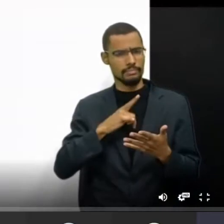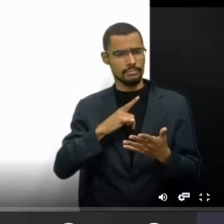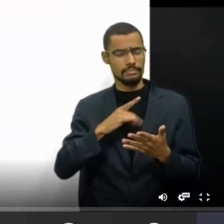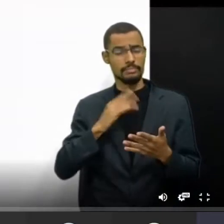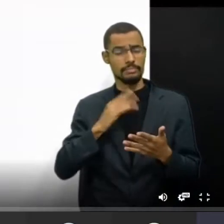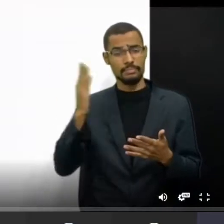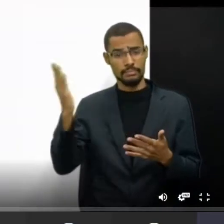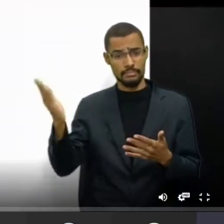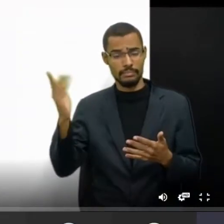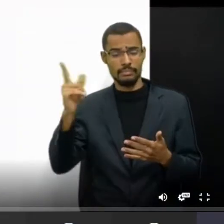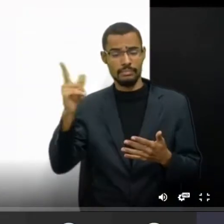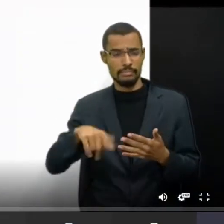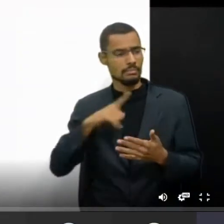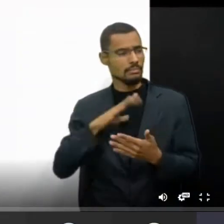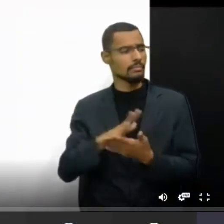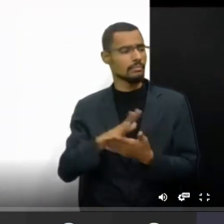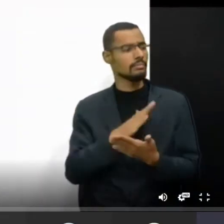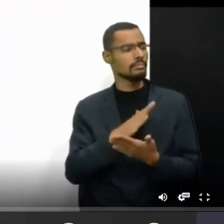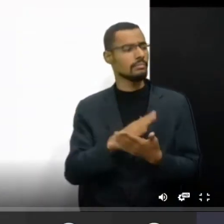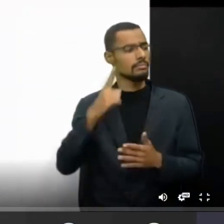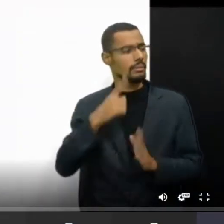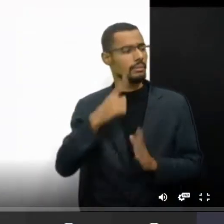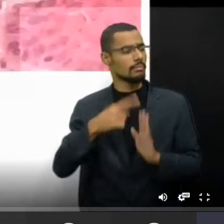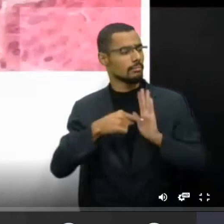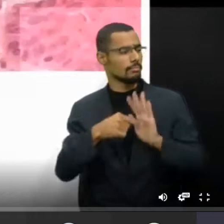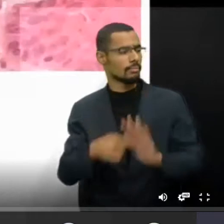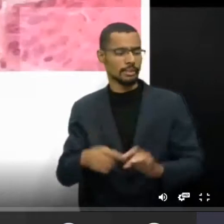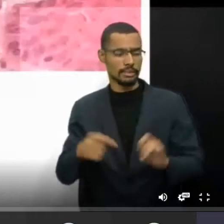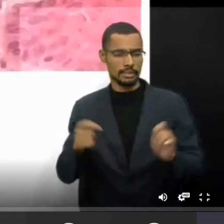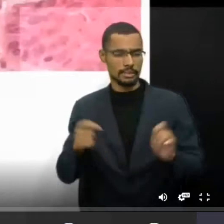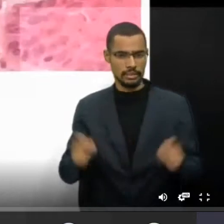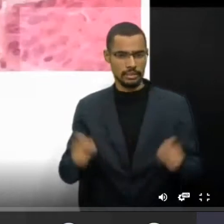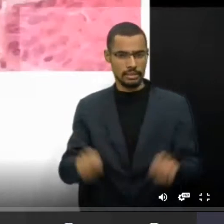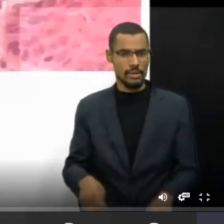circunvaladas. Então, aqui nós temos algumas papilas sendo representadas.